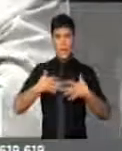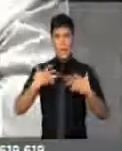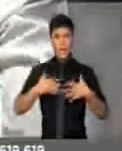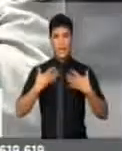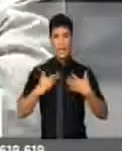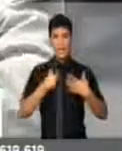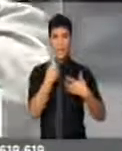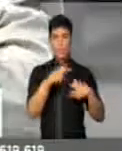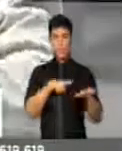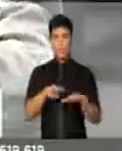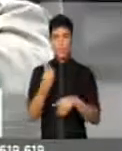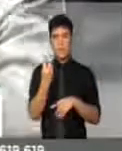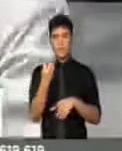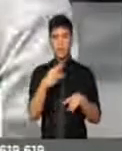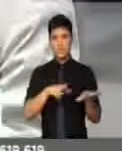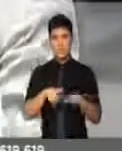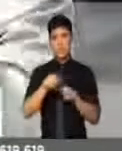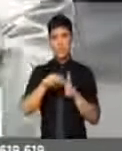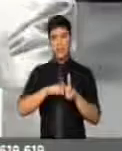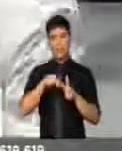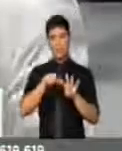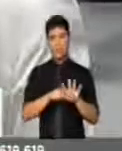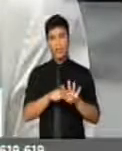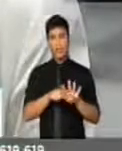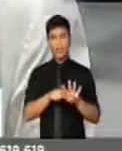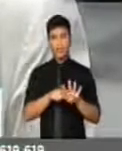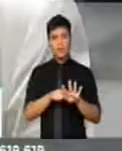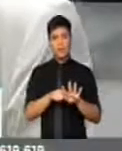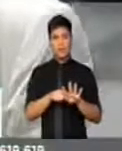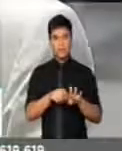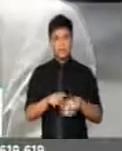passava uma semana, um mês, dois meses, três meses, sem ser...